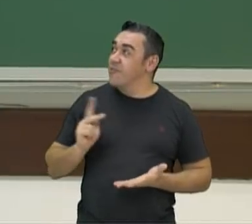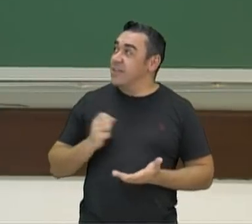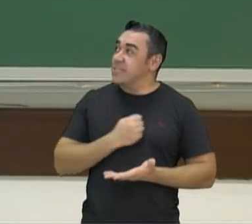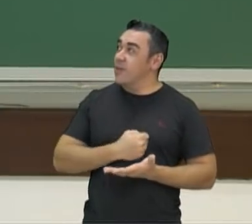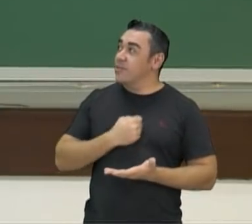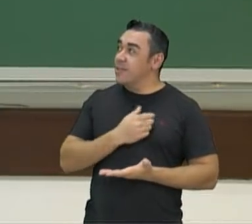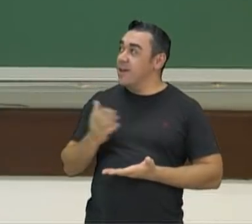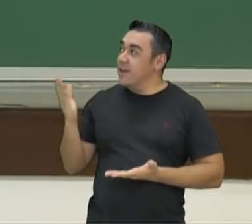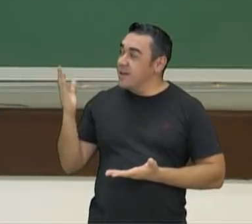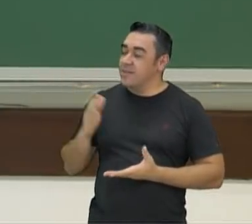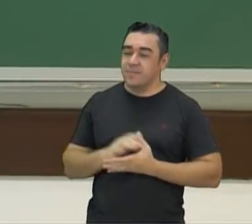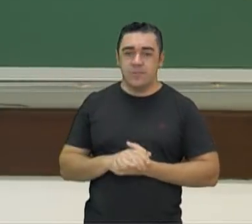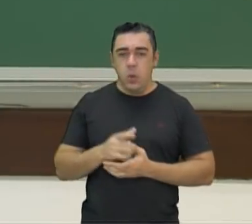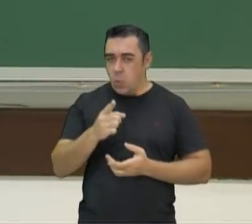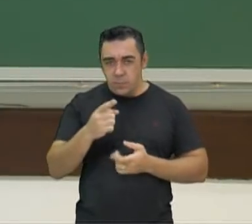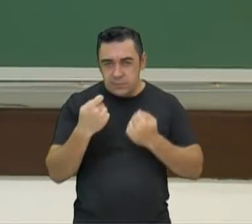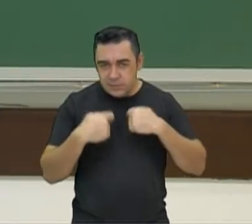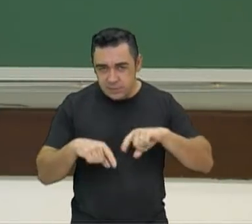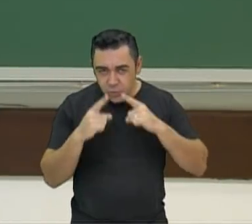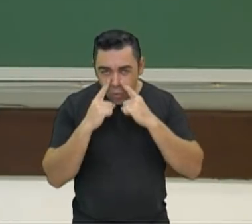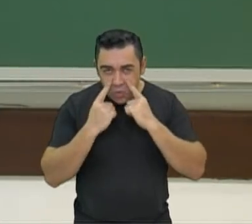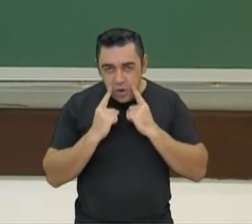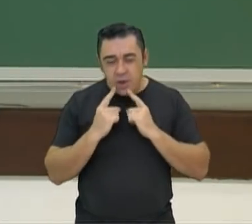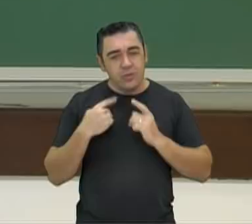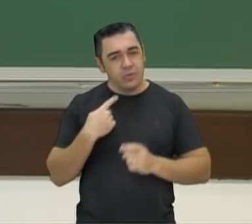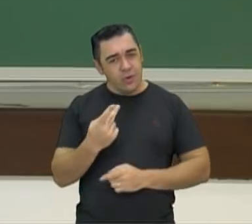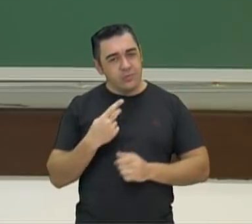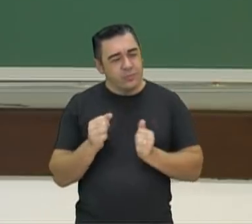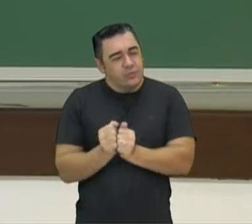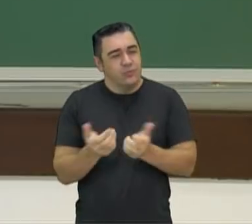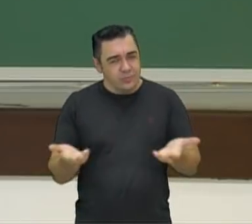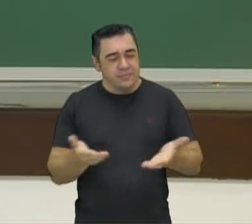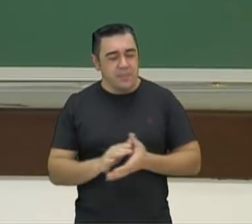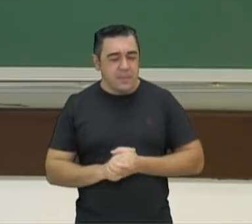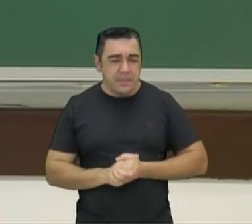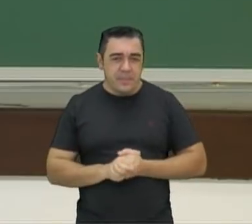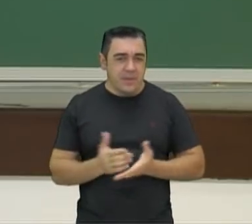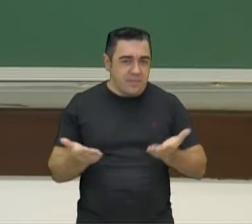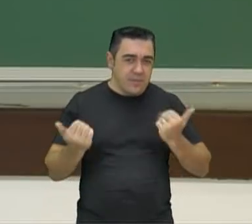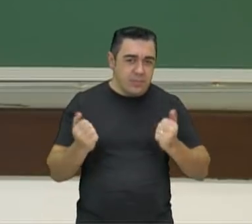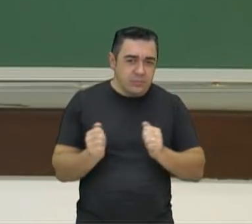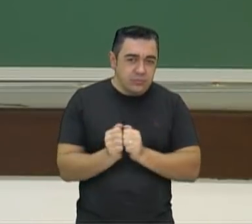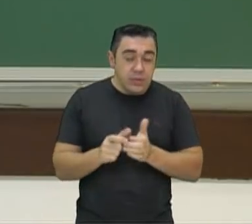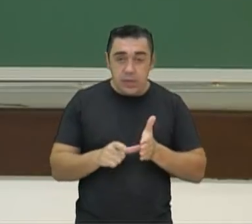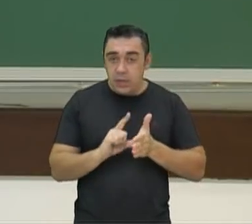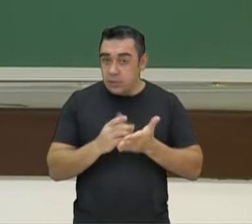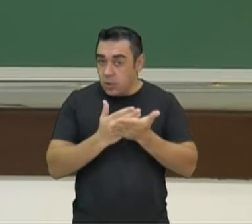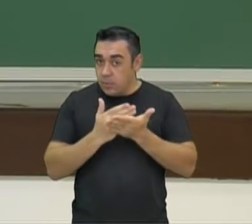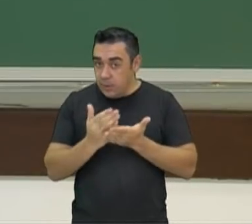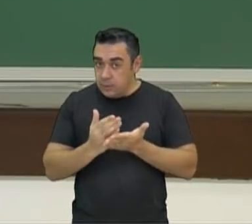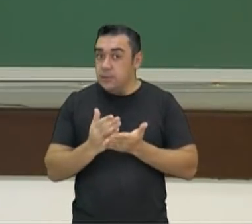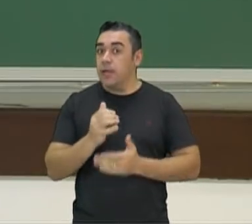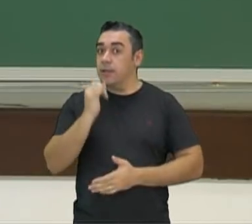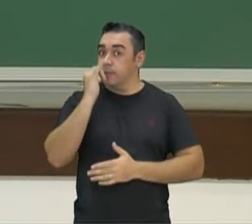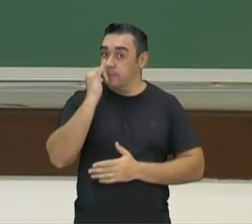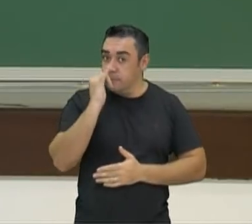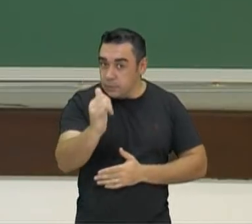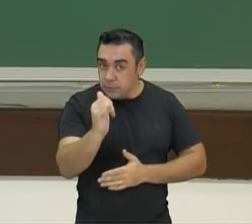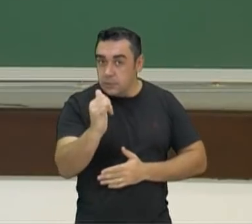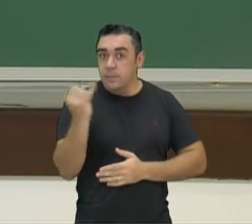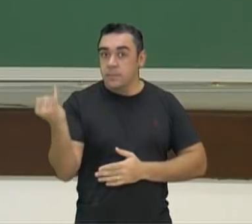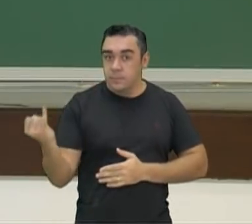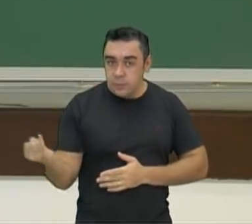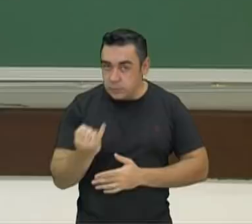Eu sei, não chore de emoção porque nós estamos todos juntos aqui. Vamos nessa? Antes de começar de novo, aquele recadinho